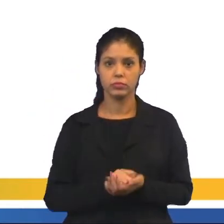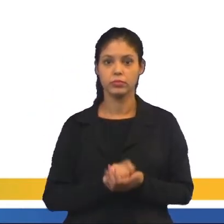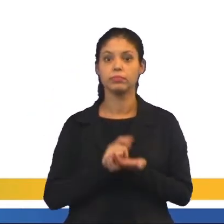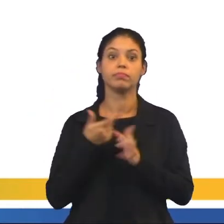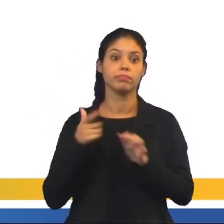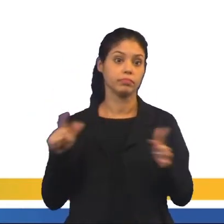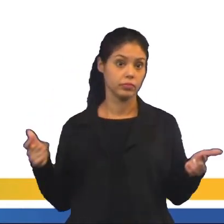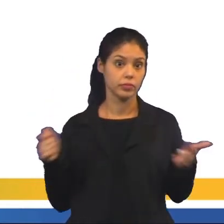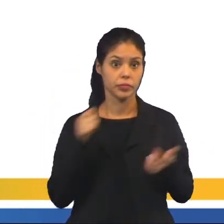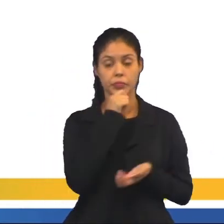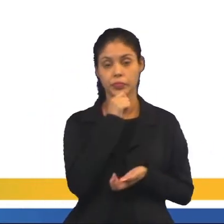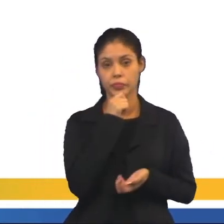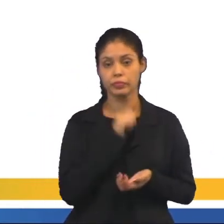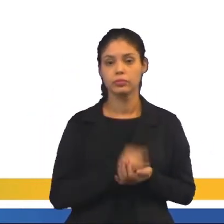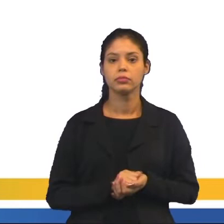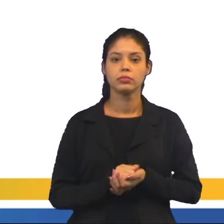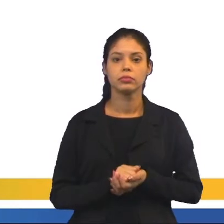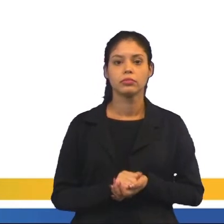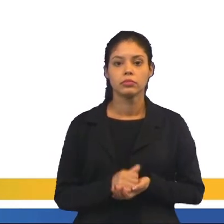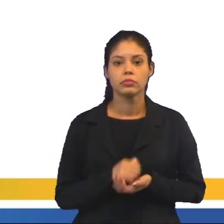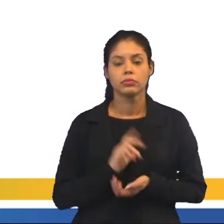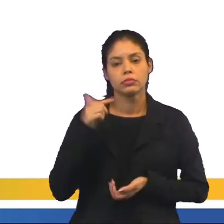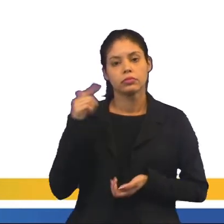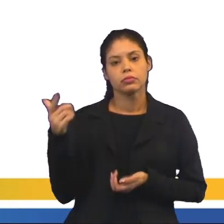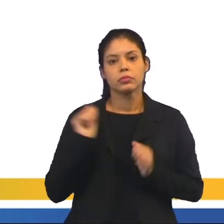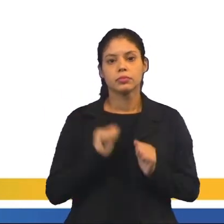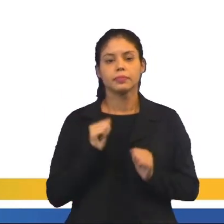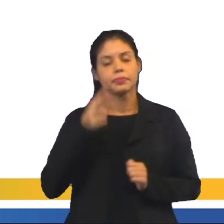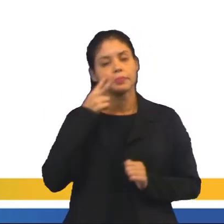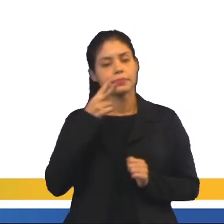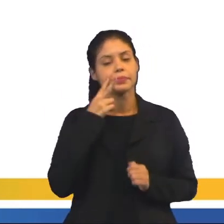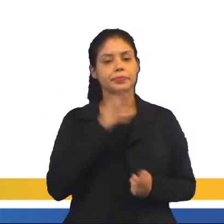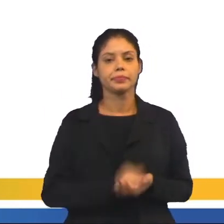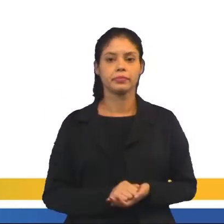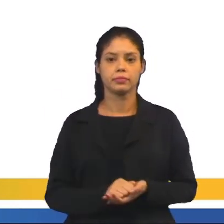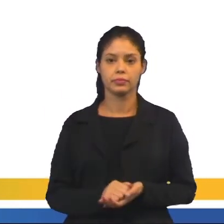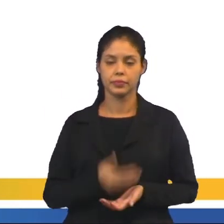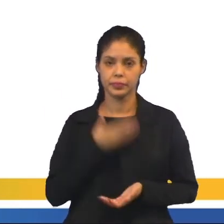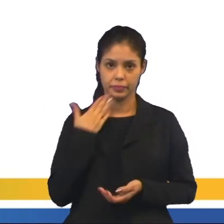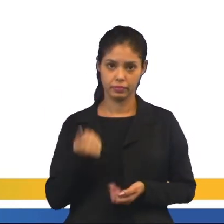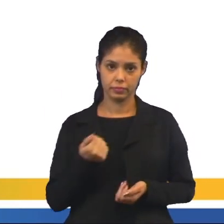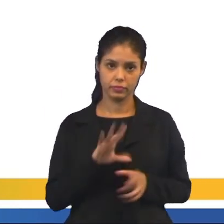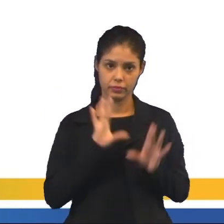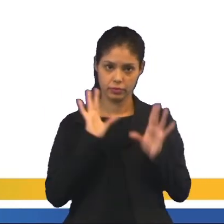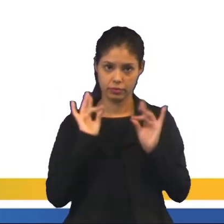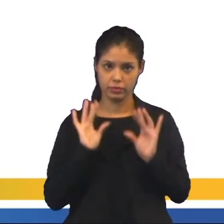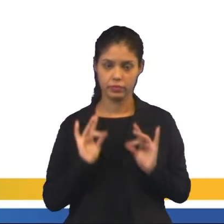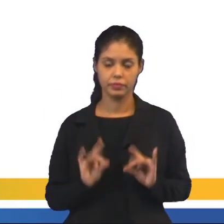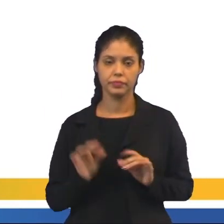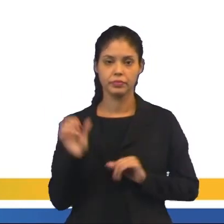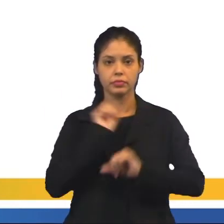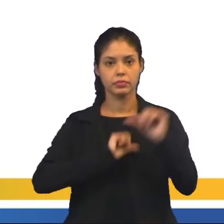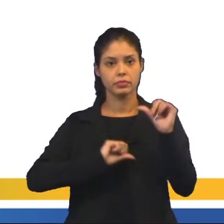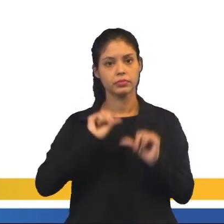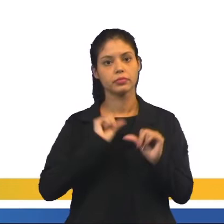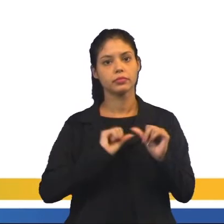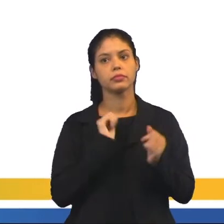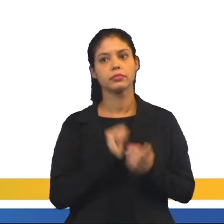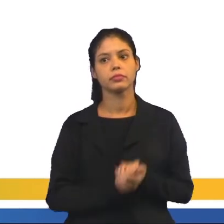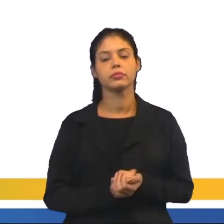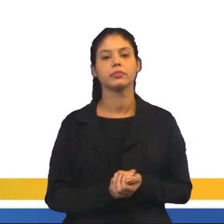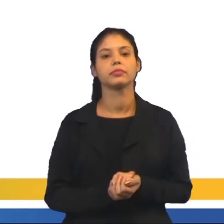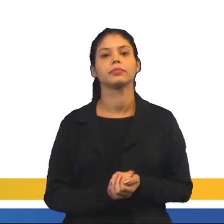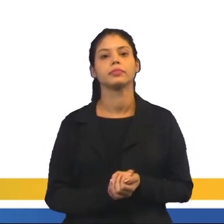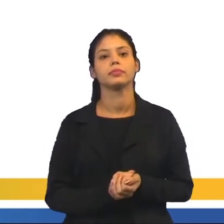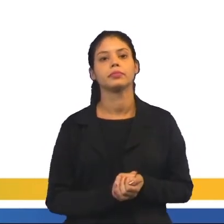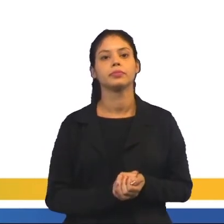é muito maior. Aí tem a Índia e muitos outros que você pode depois dar uma verificada melhor com mais detalhe. E aí nós temos aí a taxa